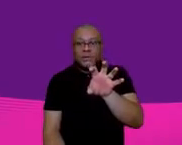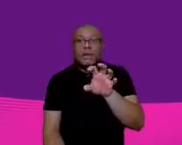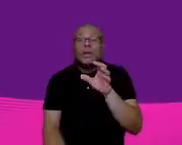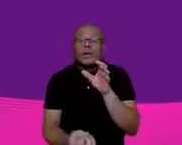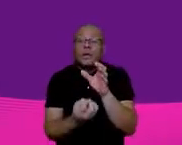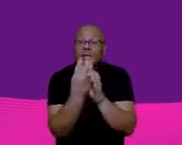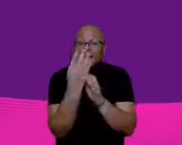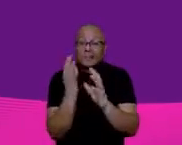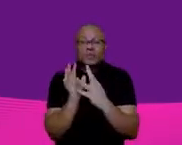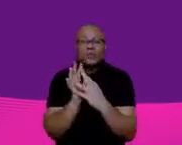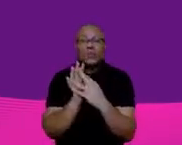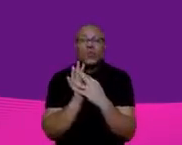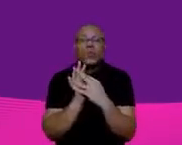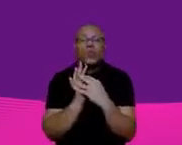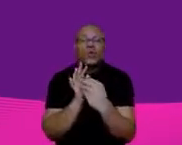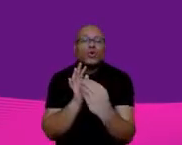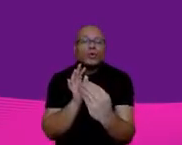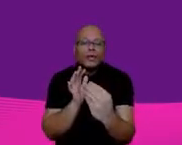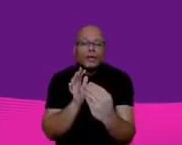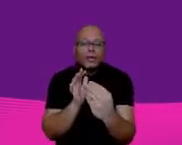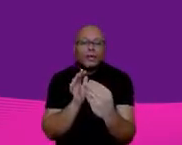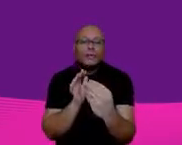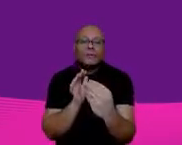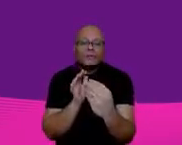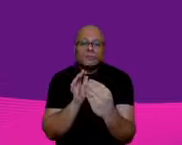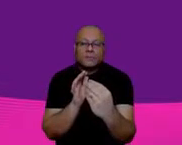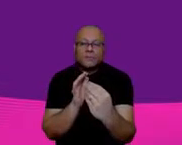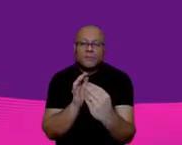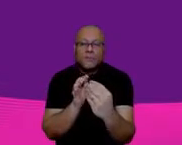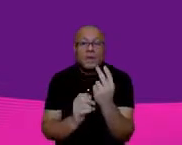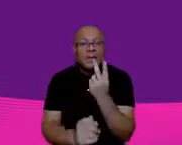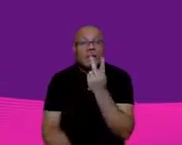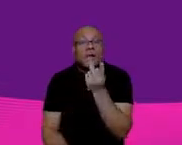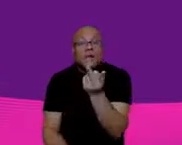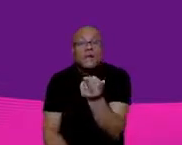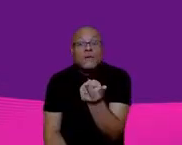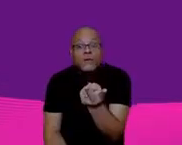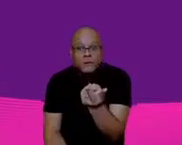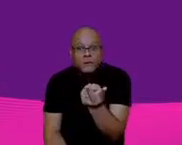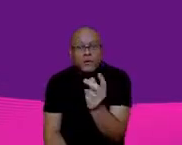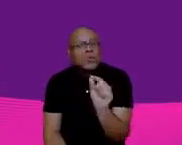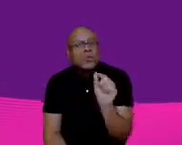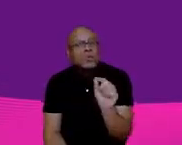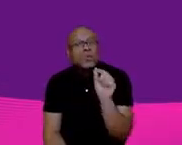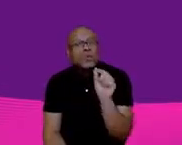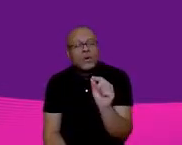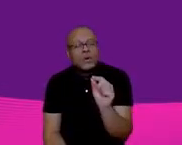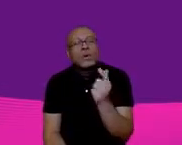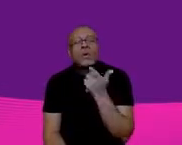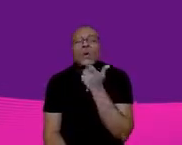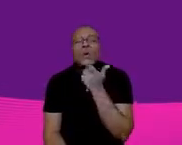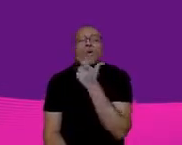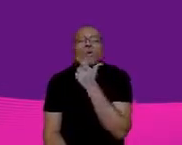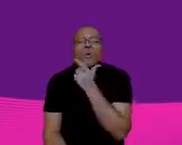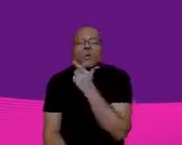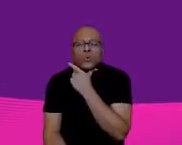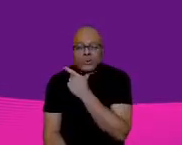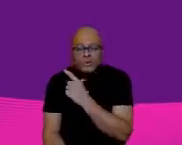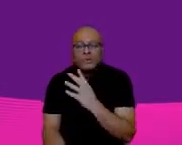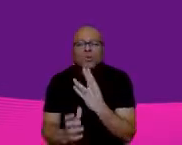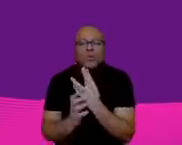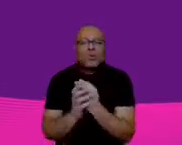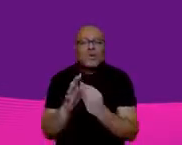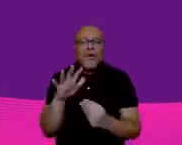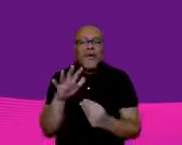modelos. Isso é muito incrível. Vocês podem verificar aqui que nós conseguimos reproduzir a área sacral com muito